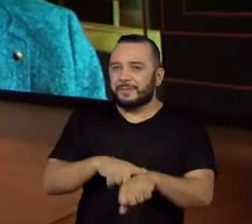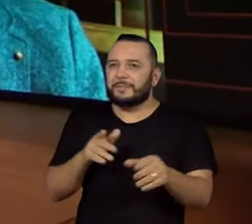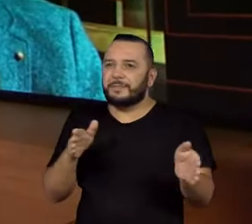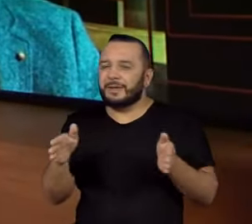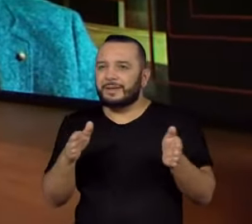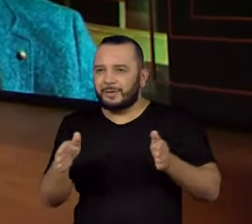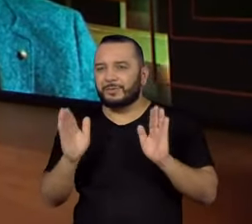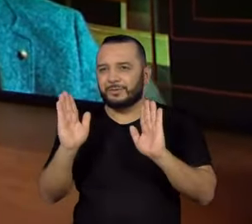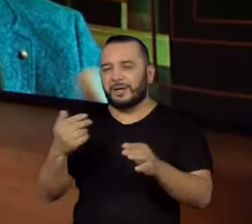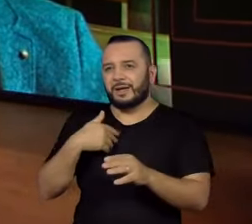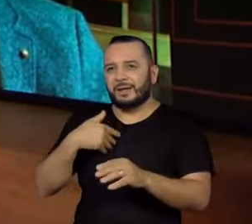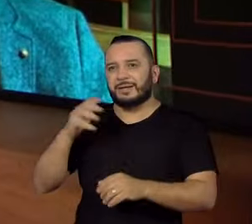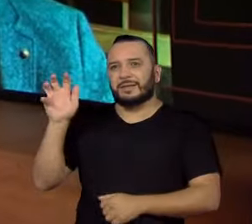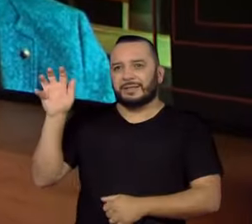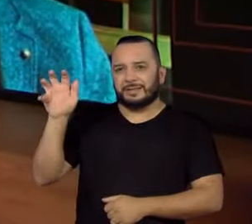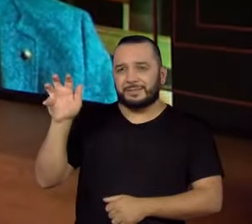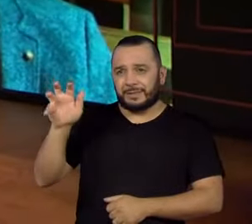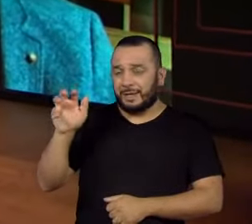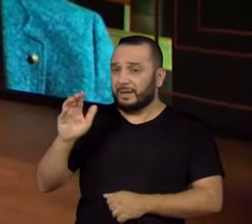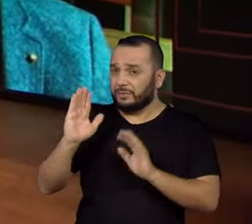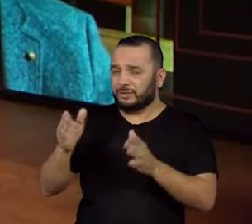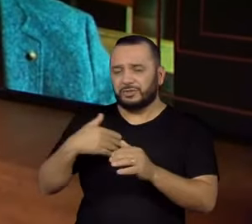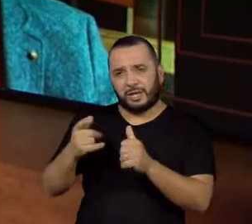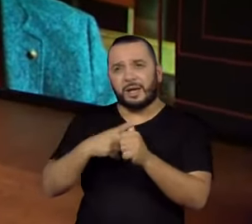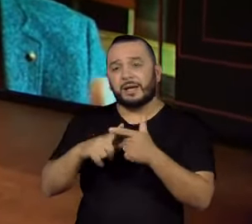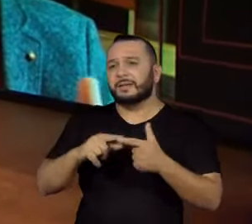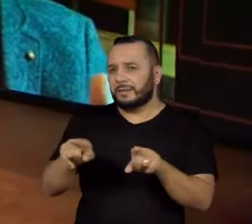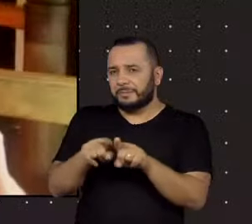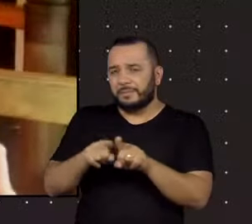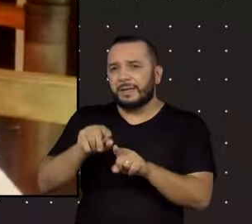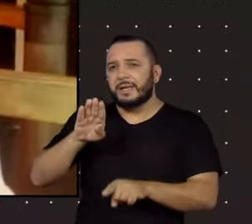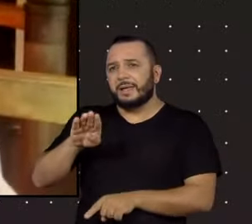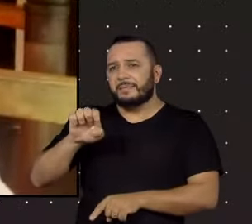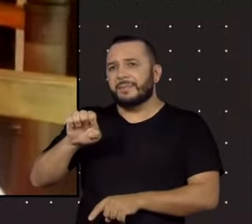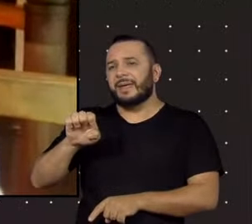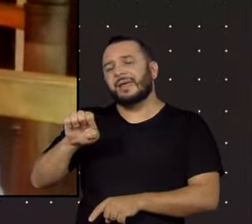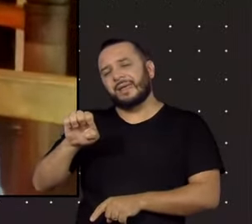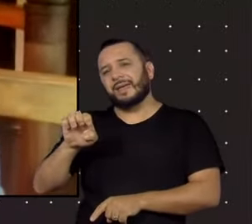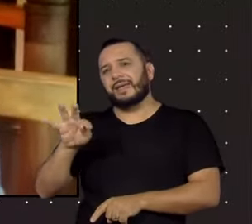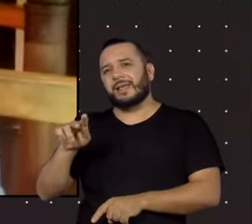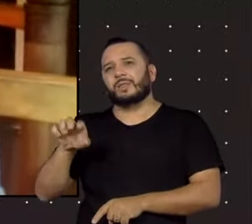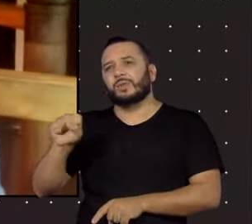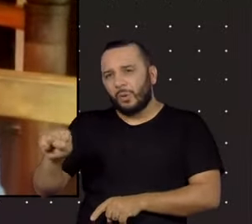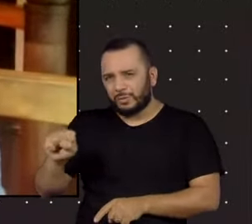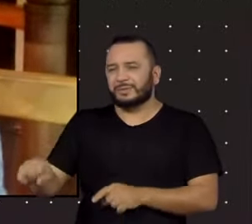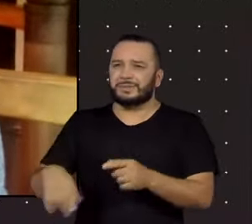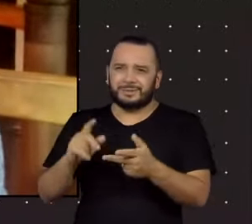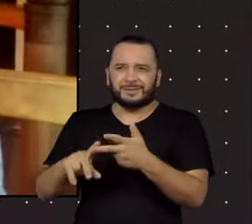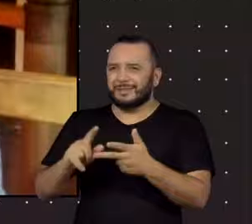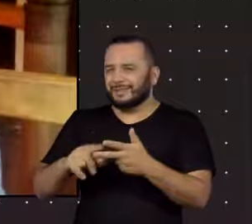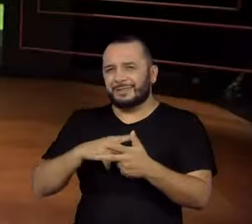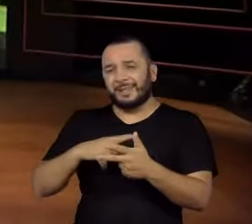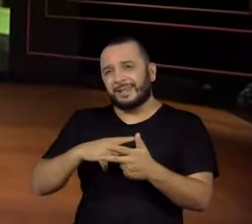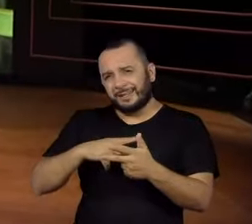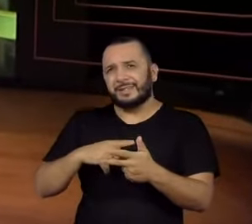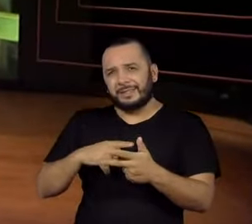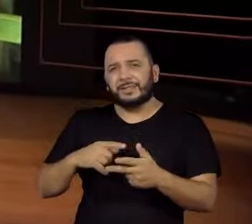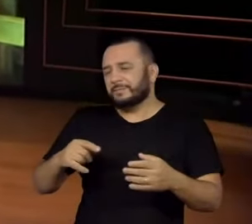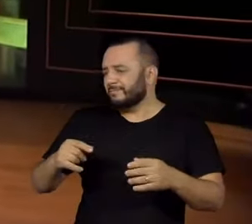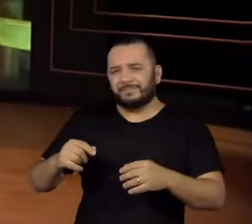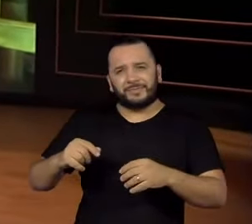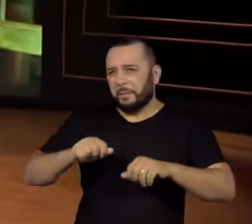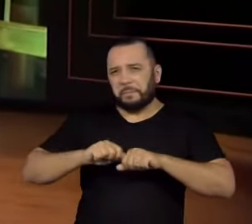maravilhosamente inspirada, né? Aí com a chegada da Yoko Ono, né, no universo do rock inglês, né, aquilo explodiu, né? E o